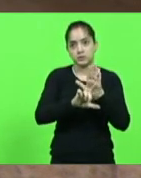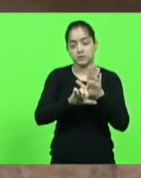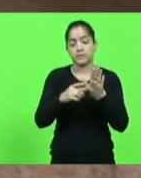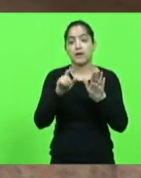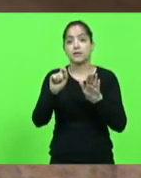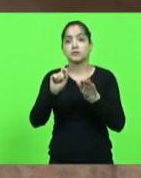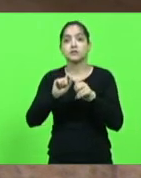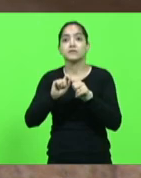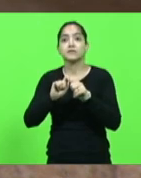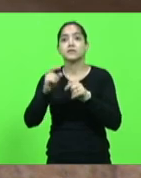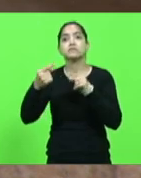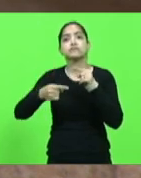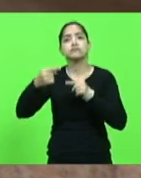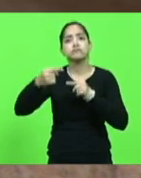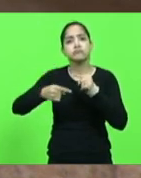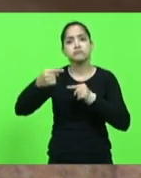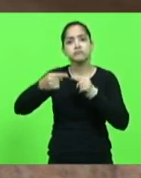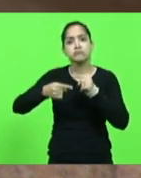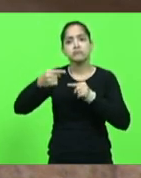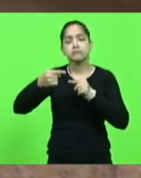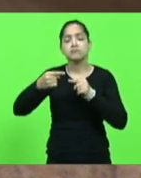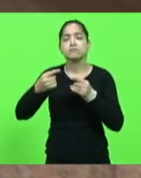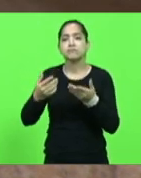um debate, uma mesa redonda,